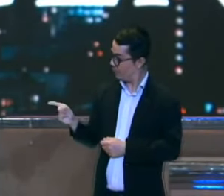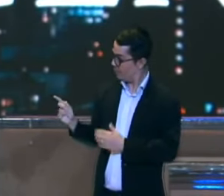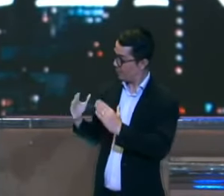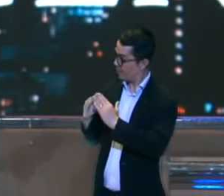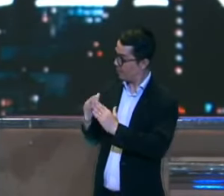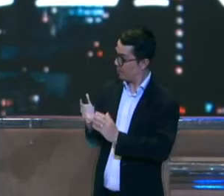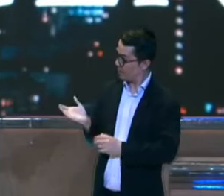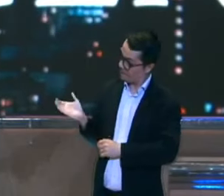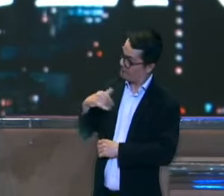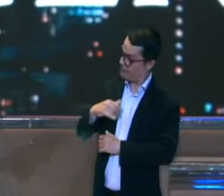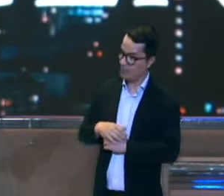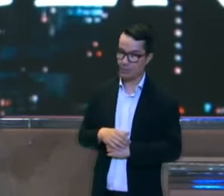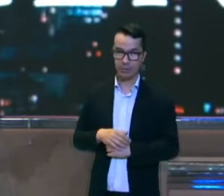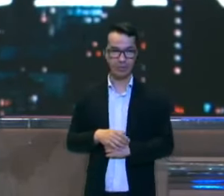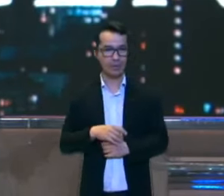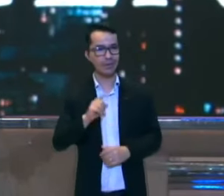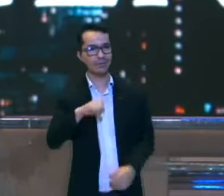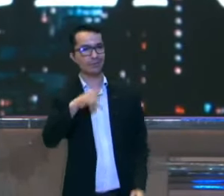cilada.